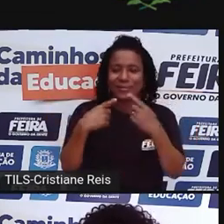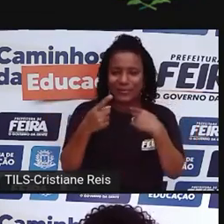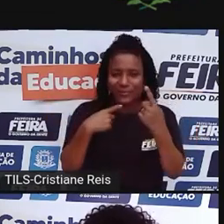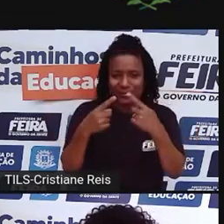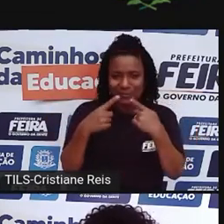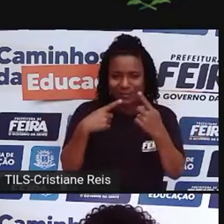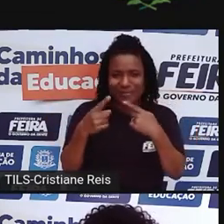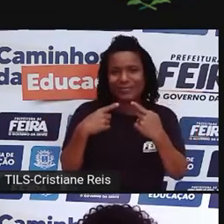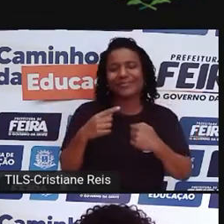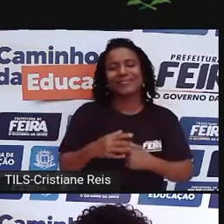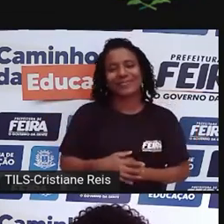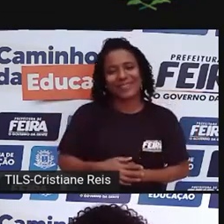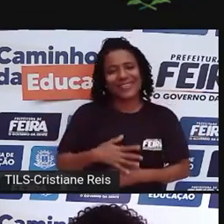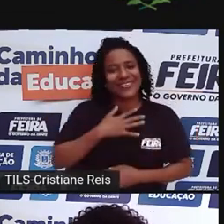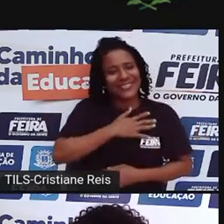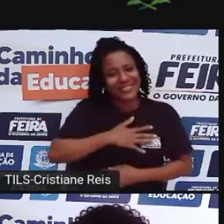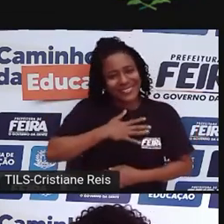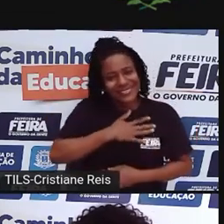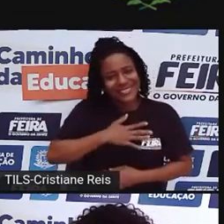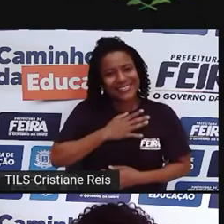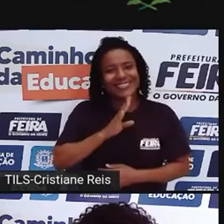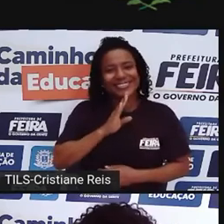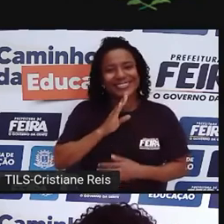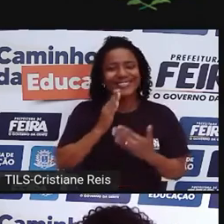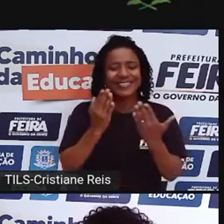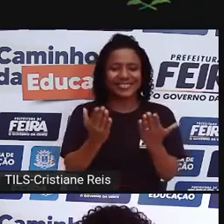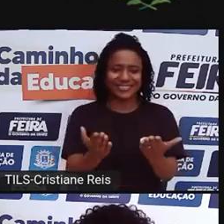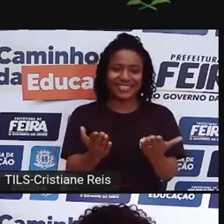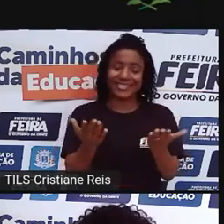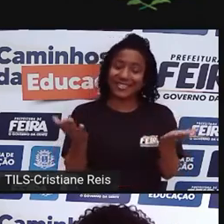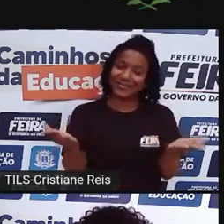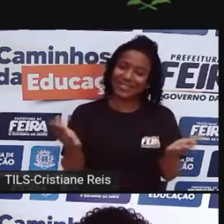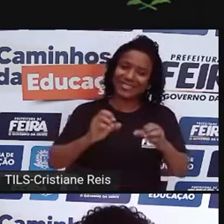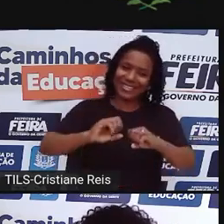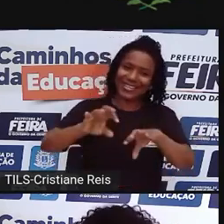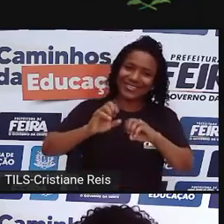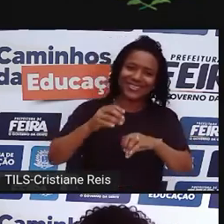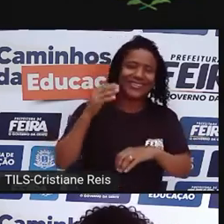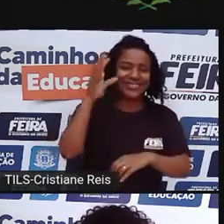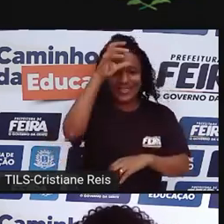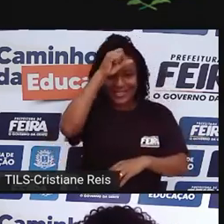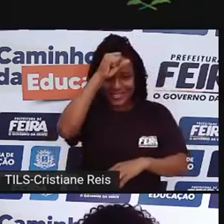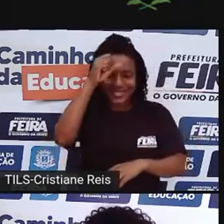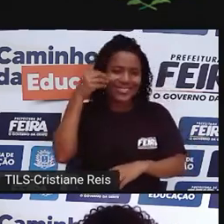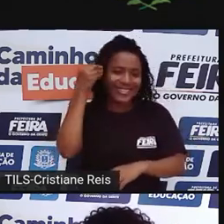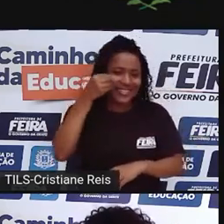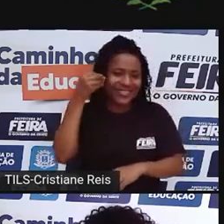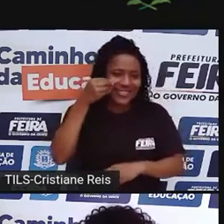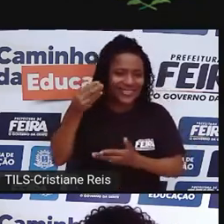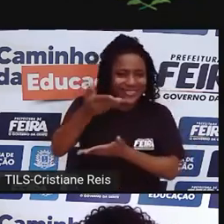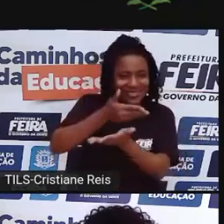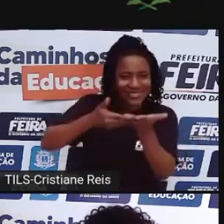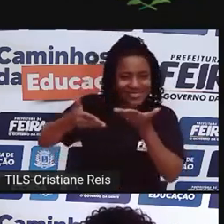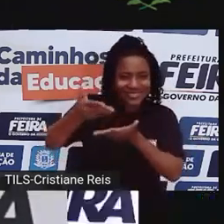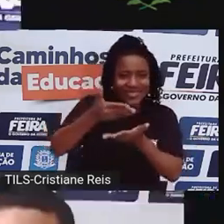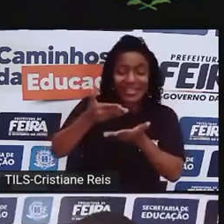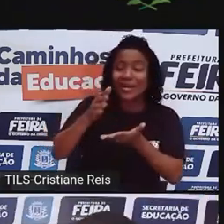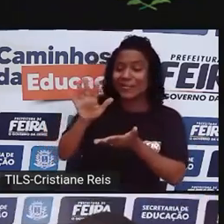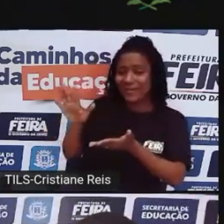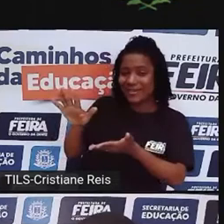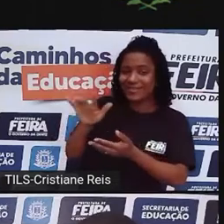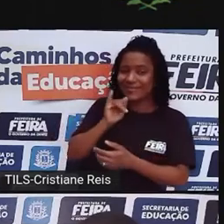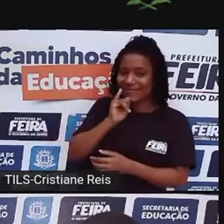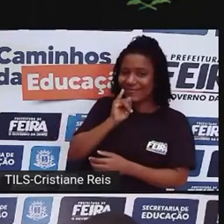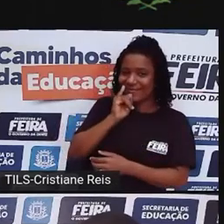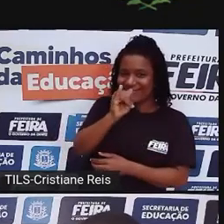conhecer, mas, infelizmente, o Saberes Viver está ficando por aqui. Tem mais algum último recadinho aí que você queira dar para os nossos alunos? Sim,